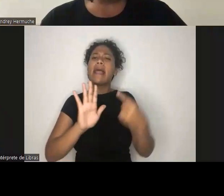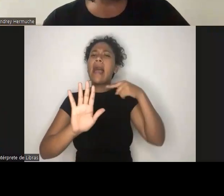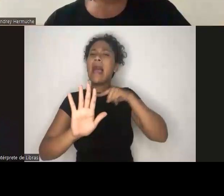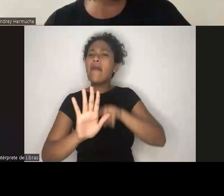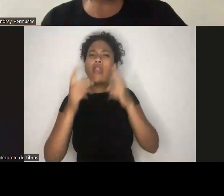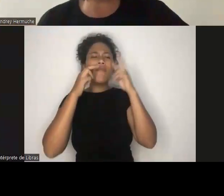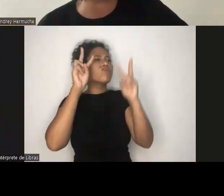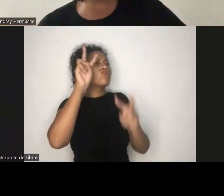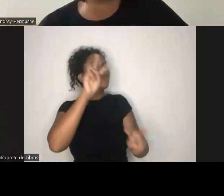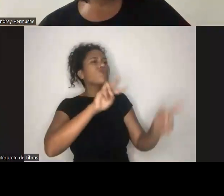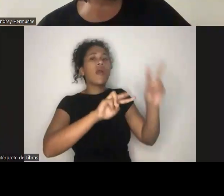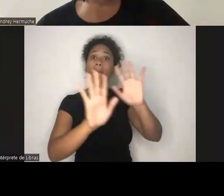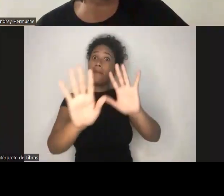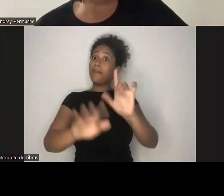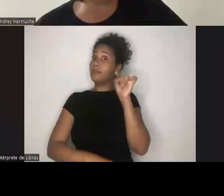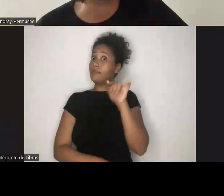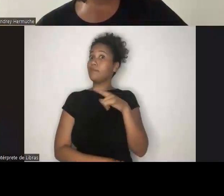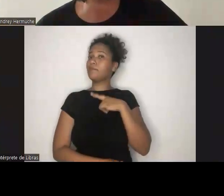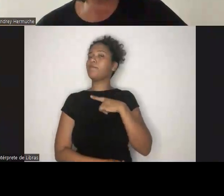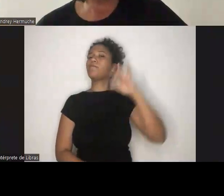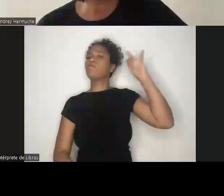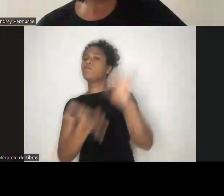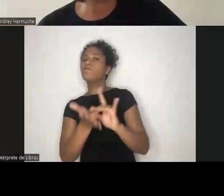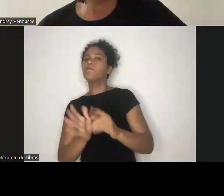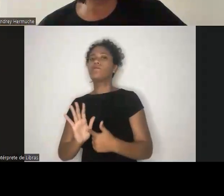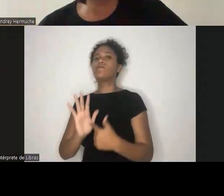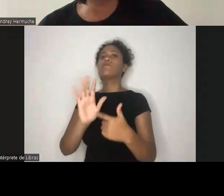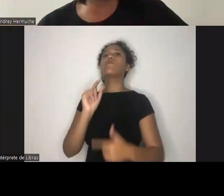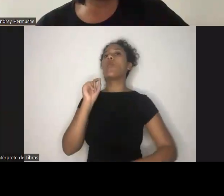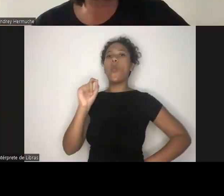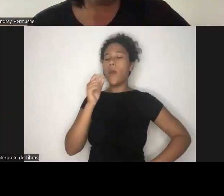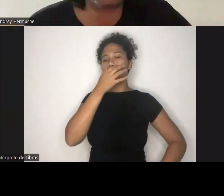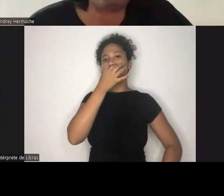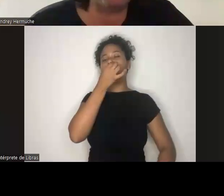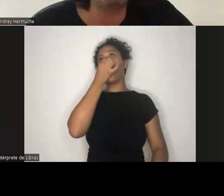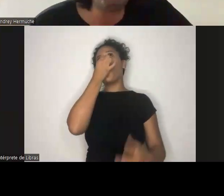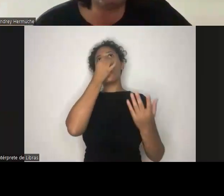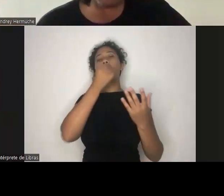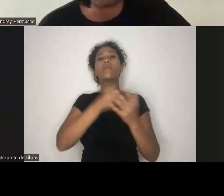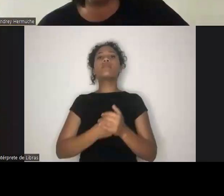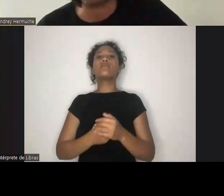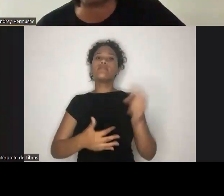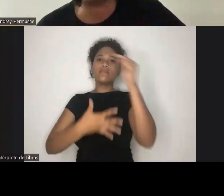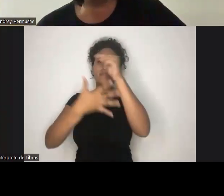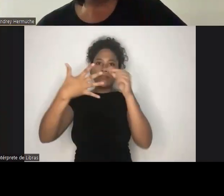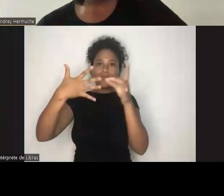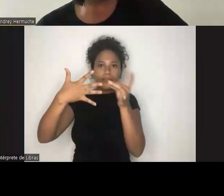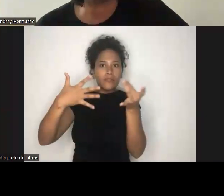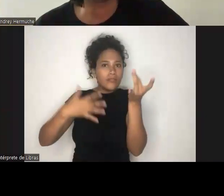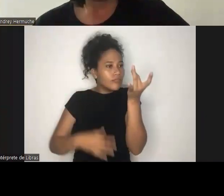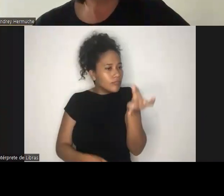mas isso é ali realmente eu mostrei para vocês um elemento muito particular